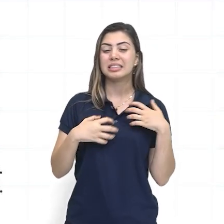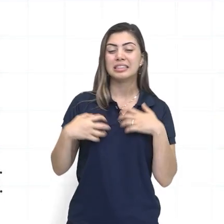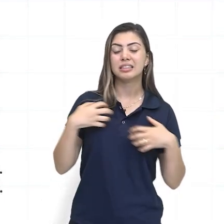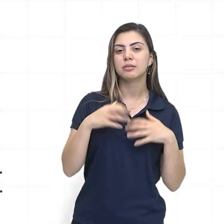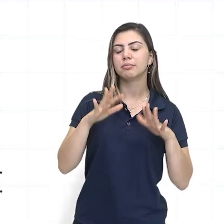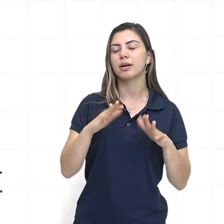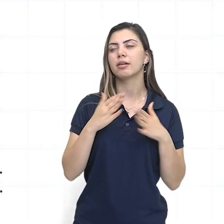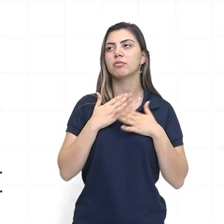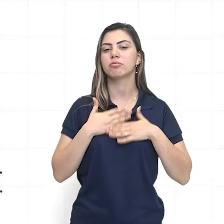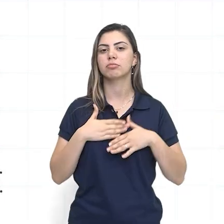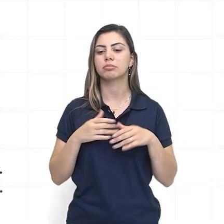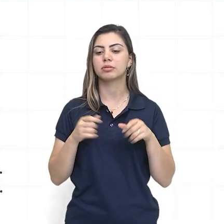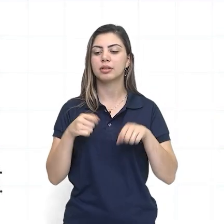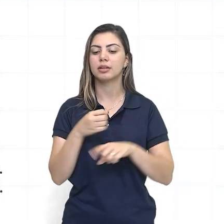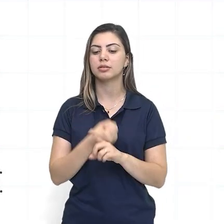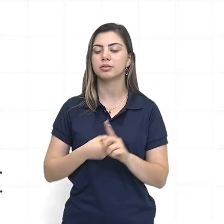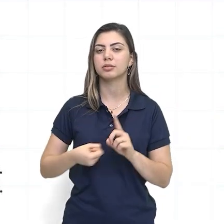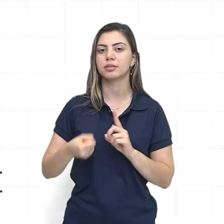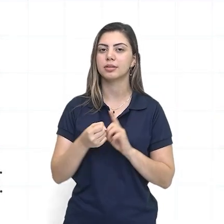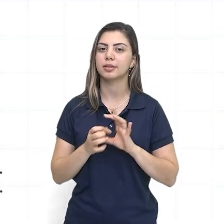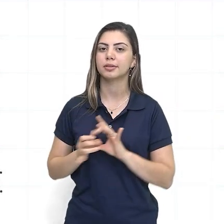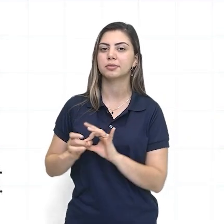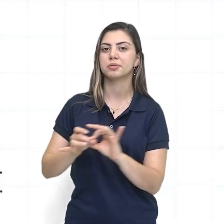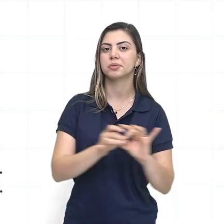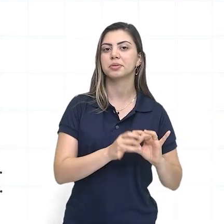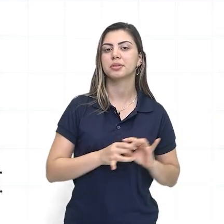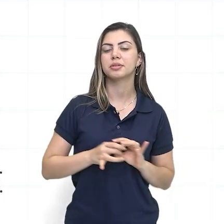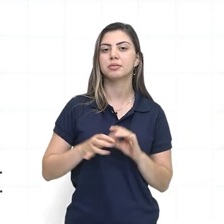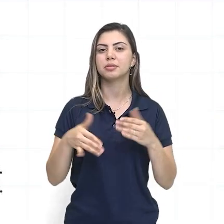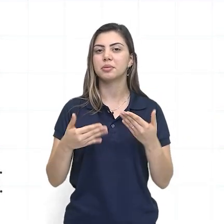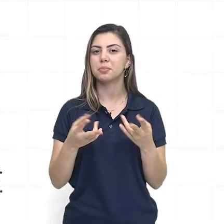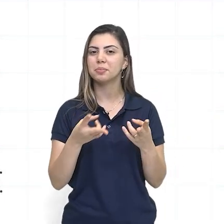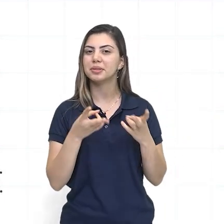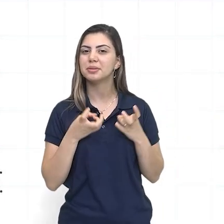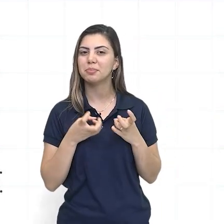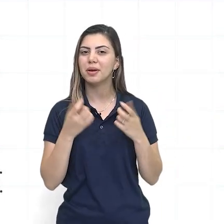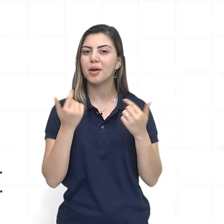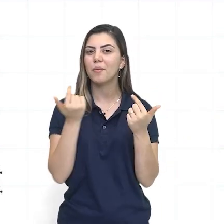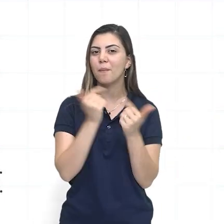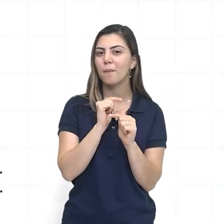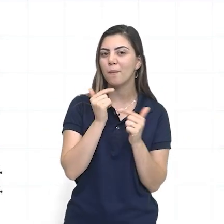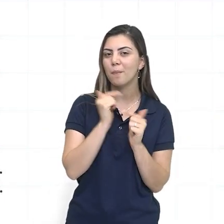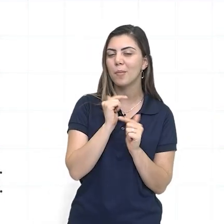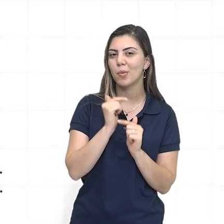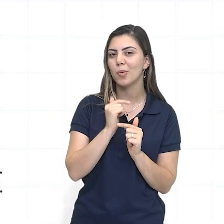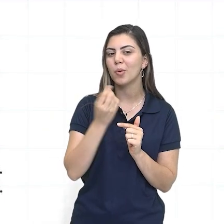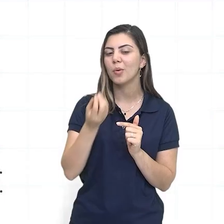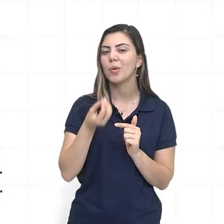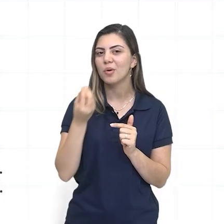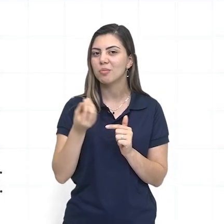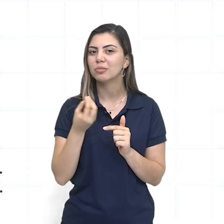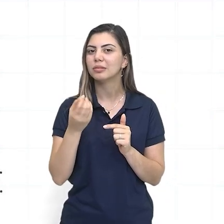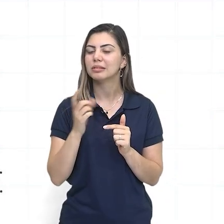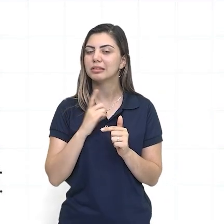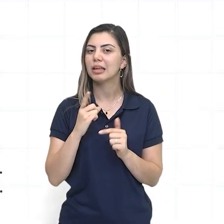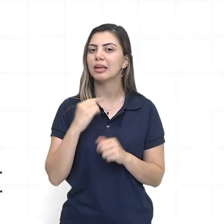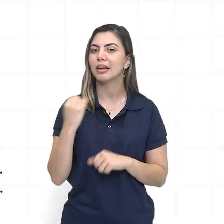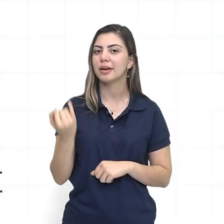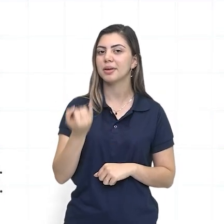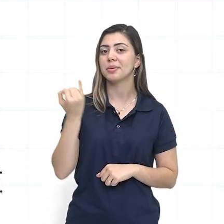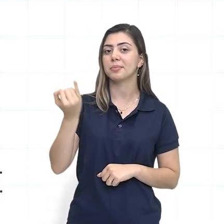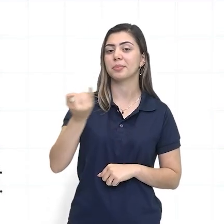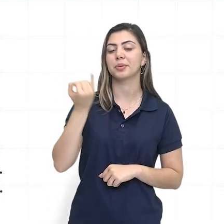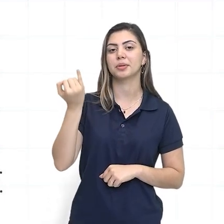construir conexões sociais. Então, vejam que também o humor, ele tem uma relevância